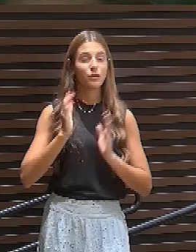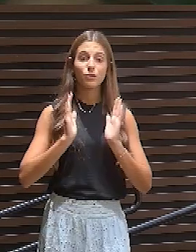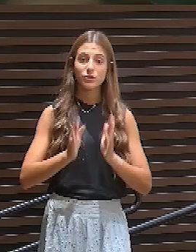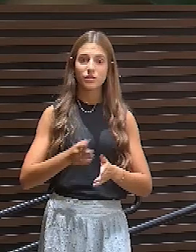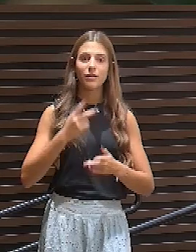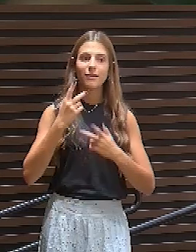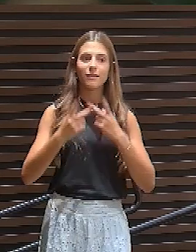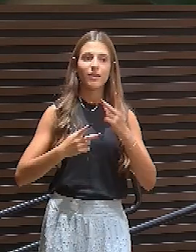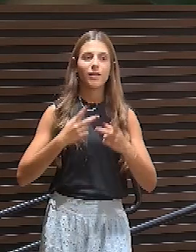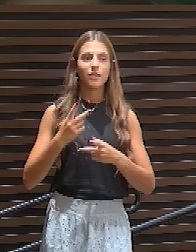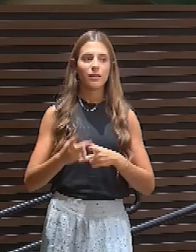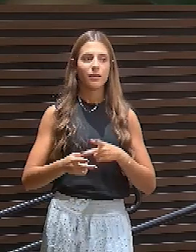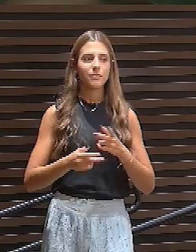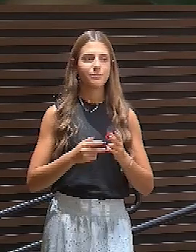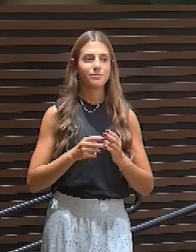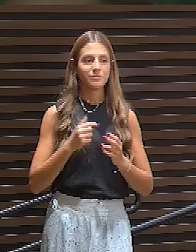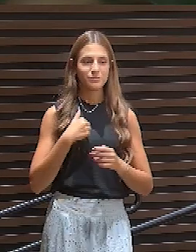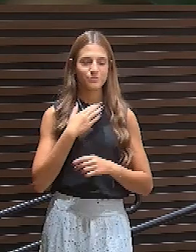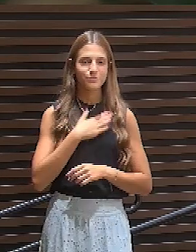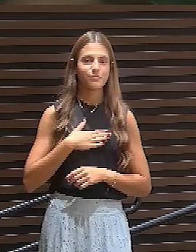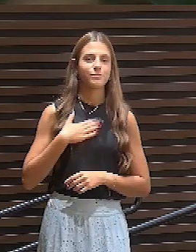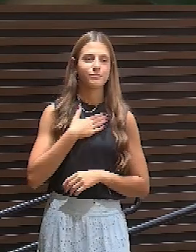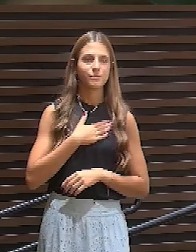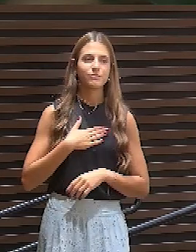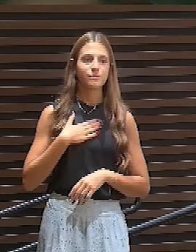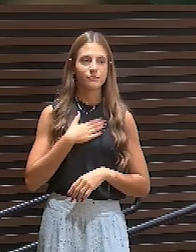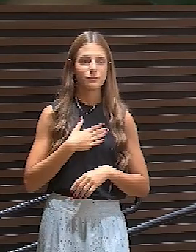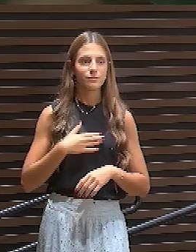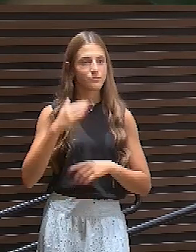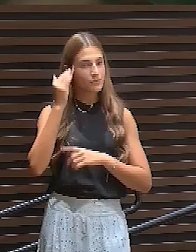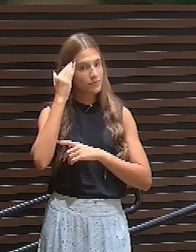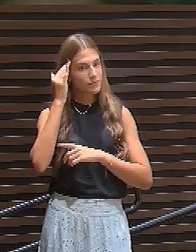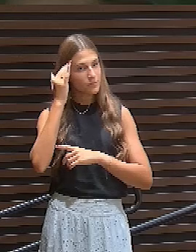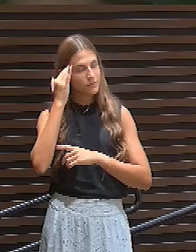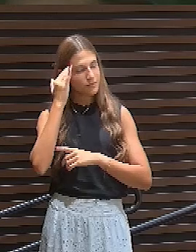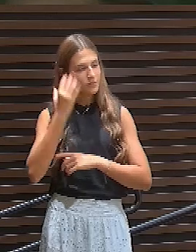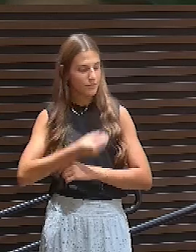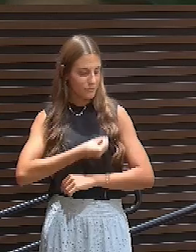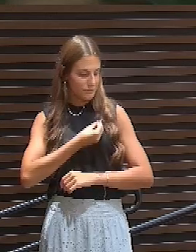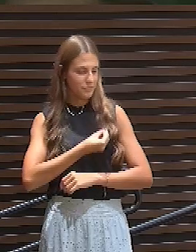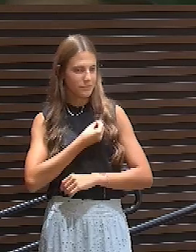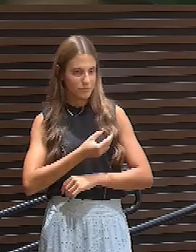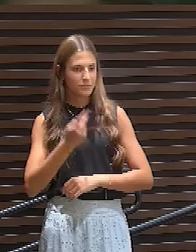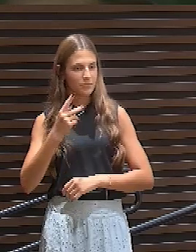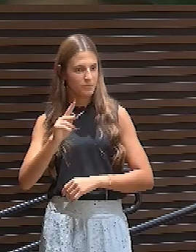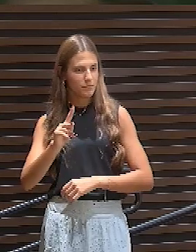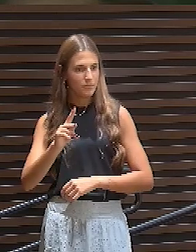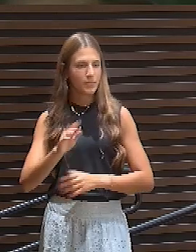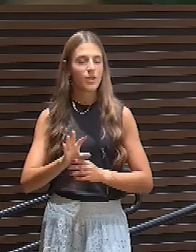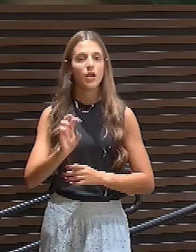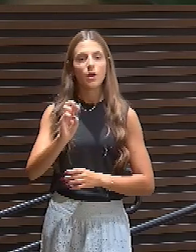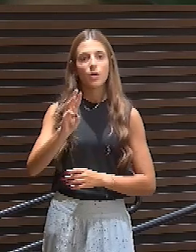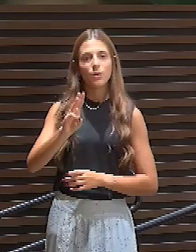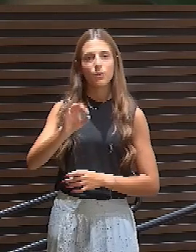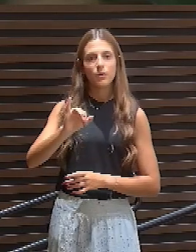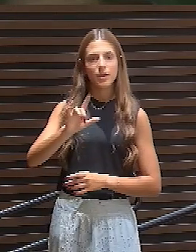para vocês, que eu gosto de saber um pouco da vida dele, que é William